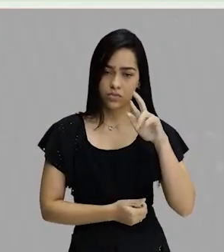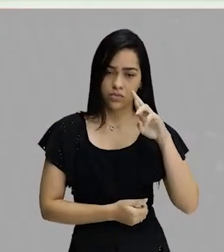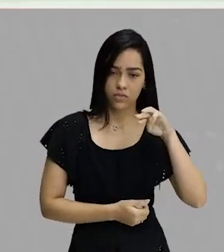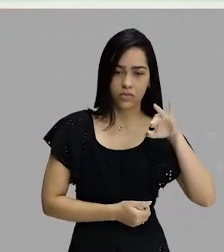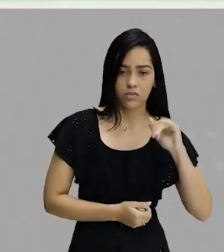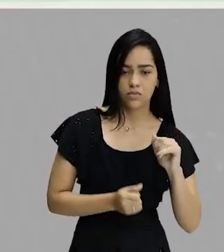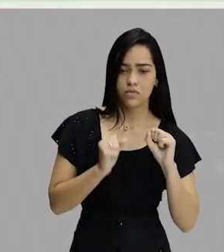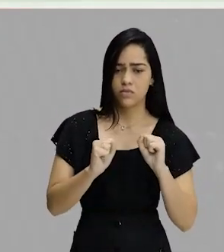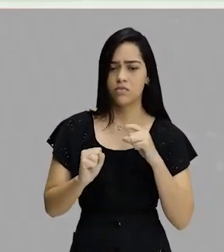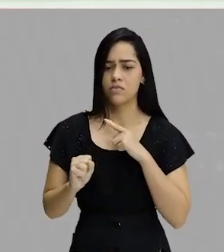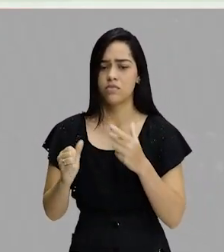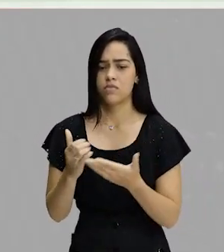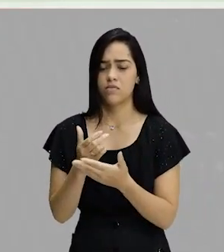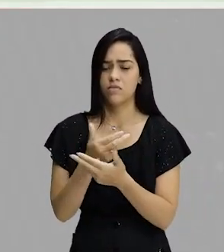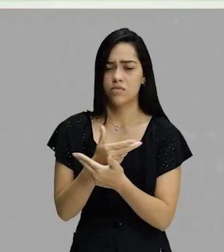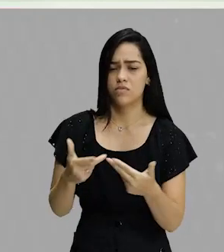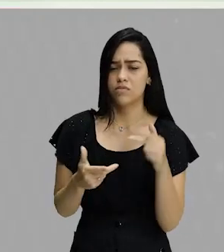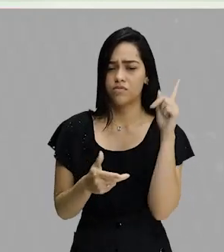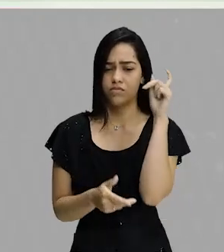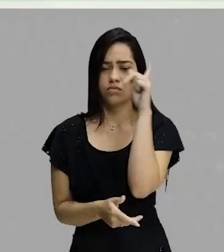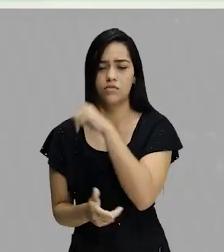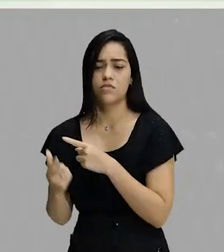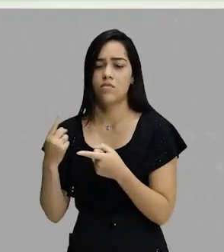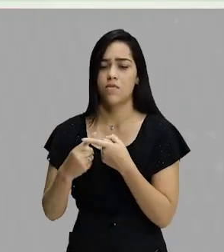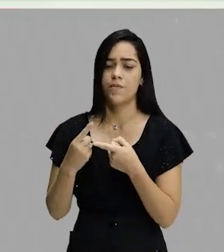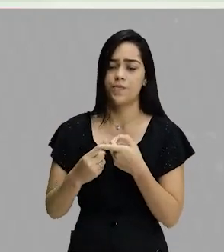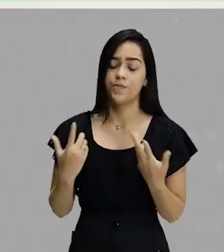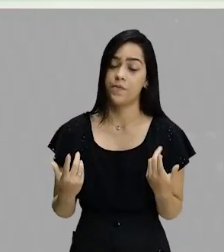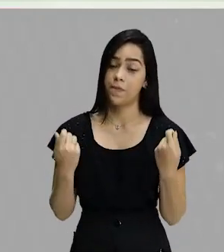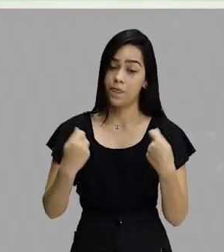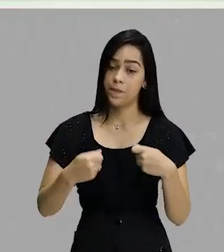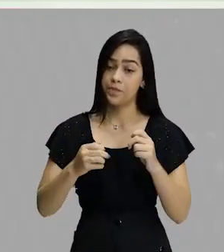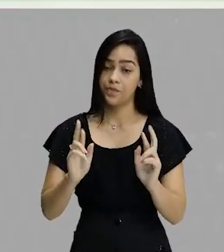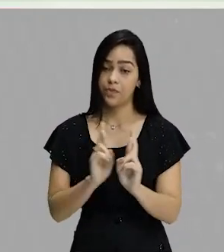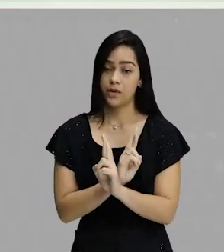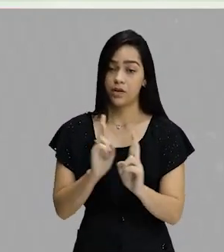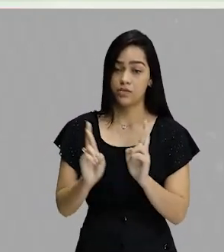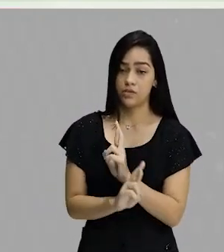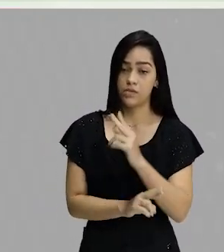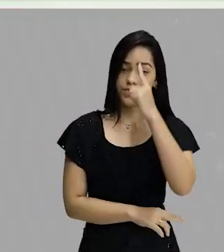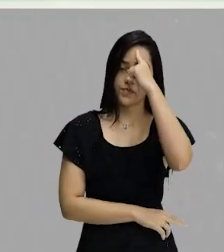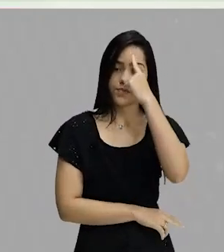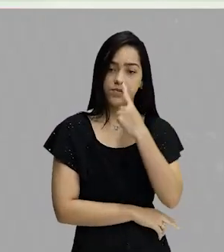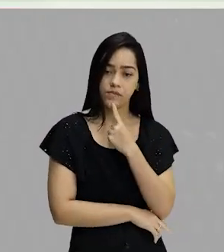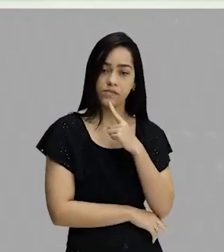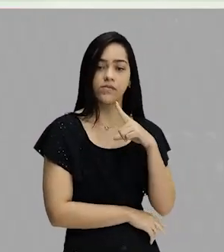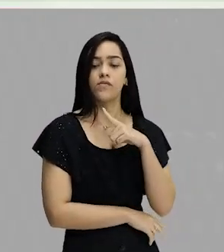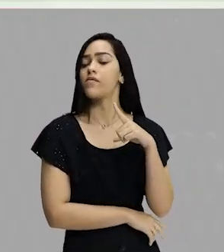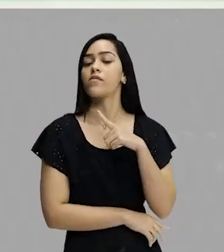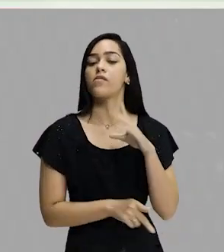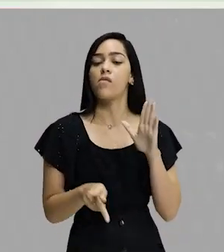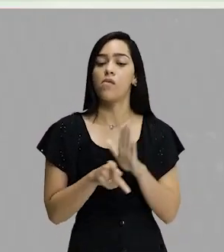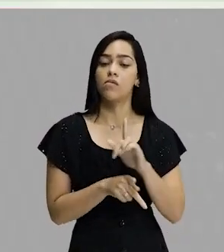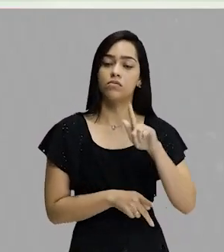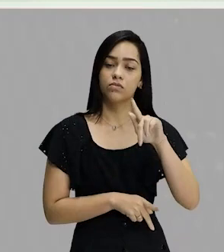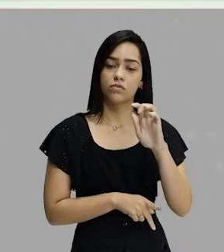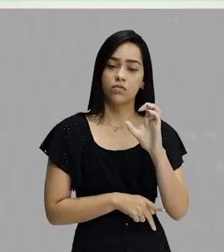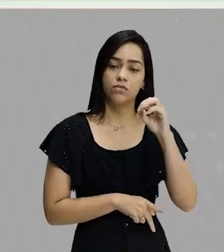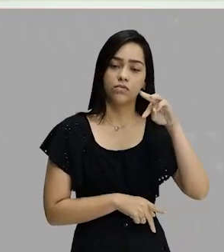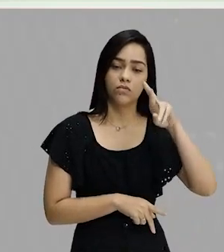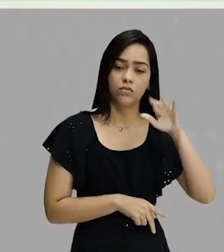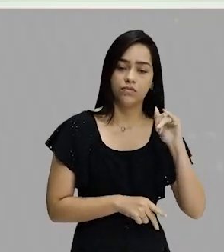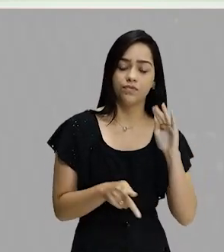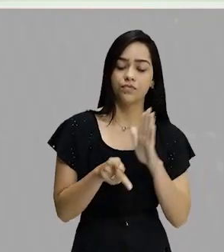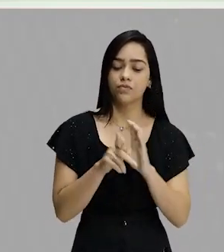os alunos sentem um pouco de dificuldade, porque você tem que associar aquela figura, que é uma figura lá da geometria, através de